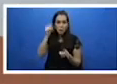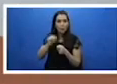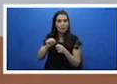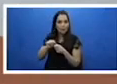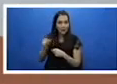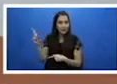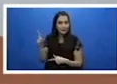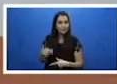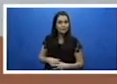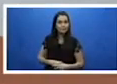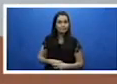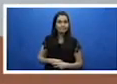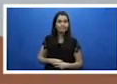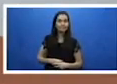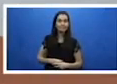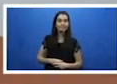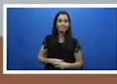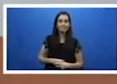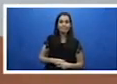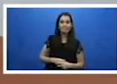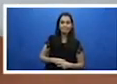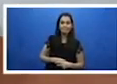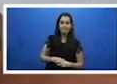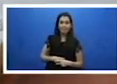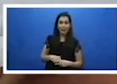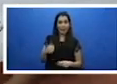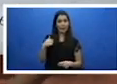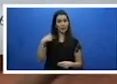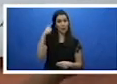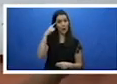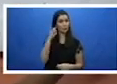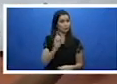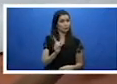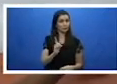a caça? Ah, não gostou não, né?